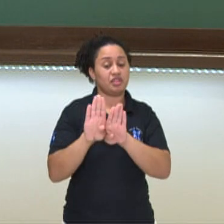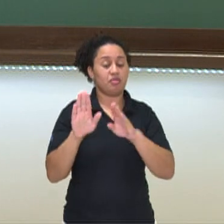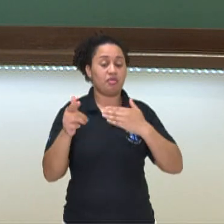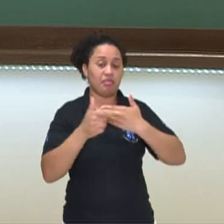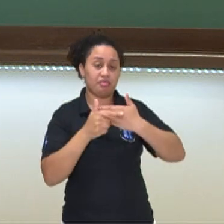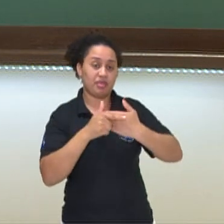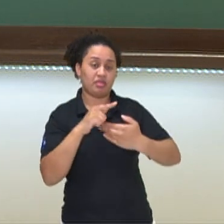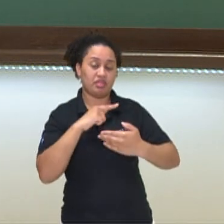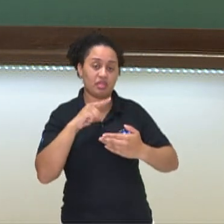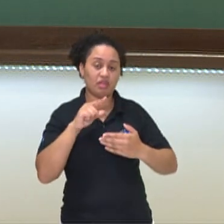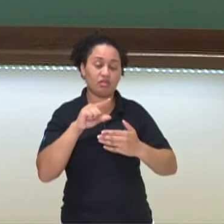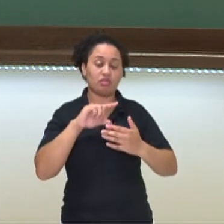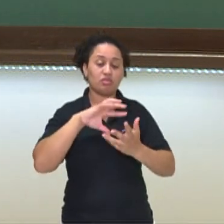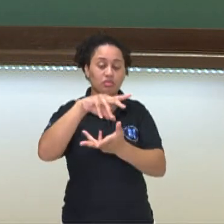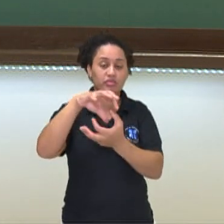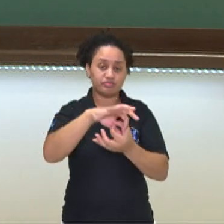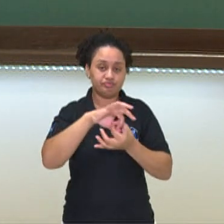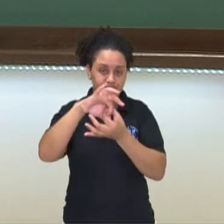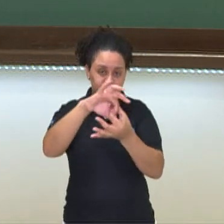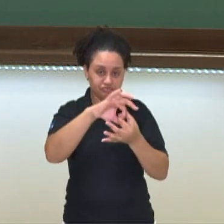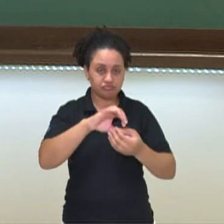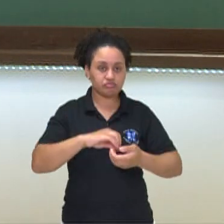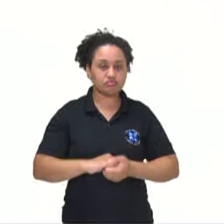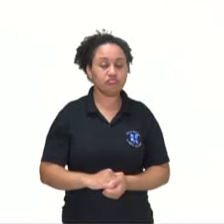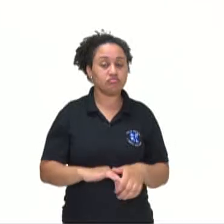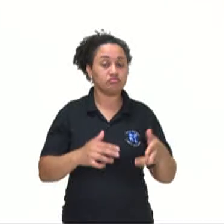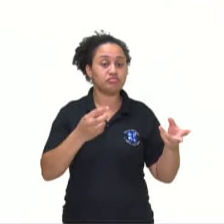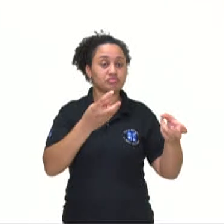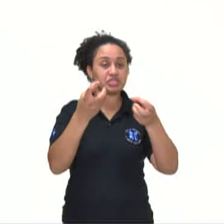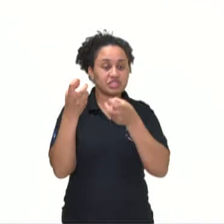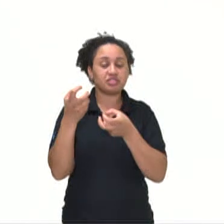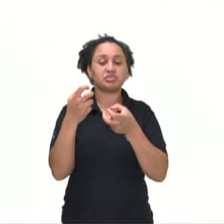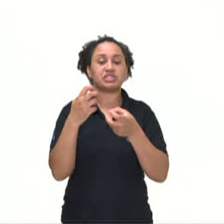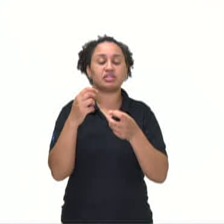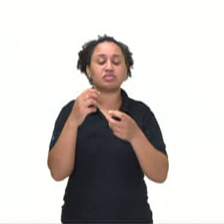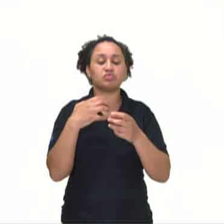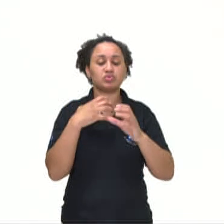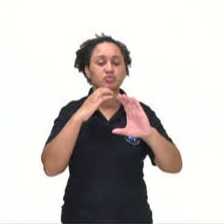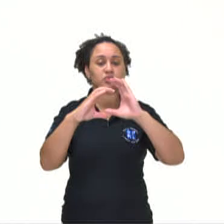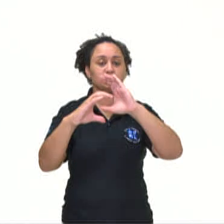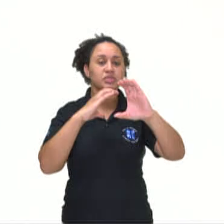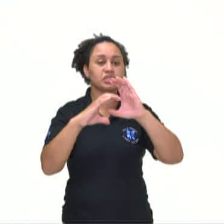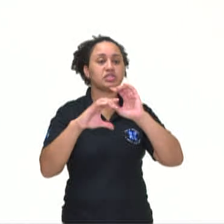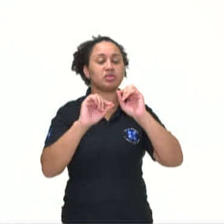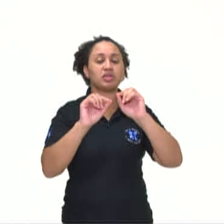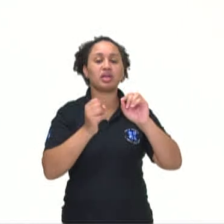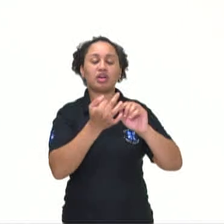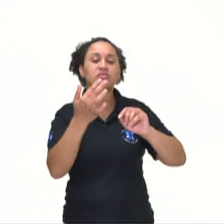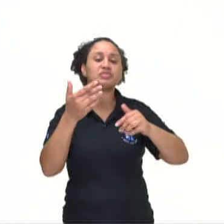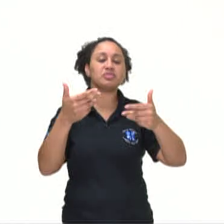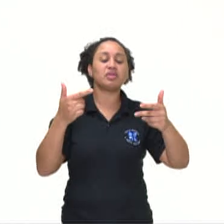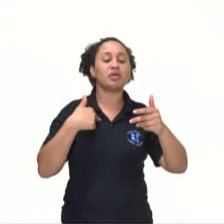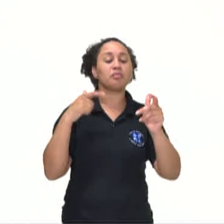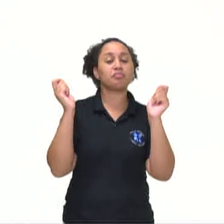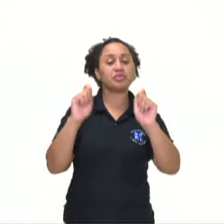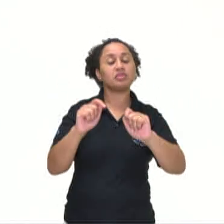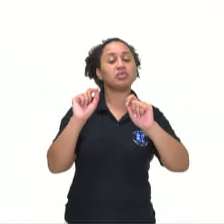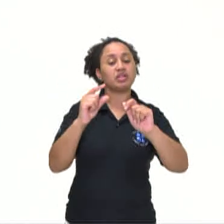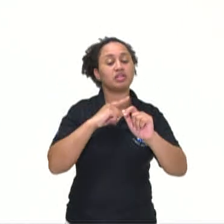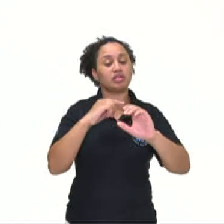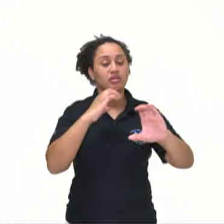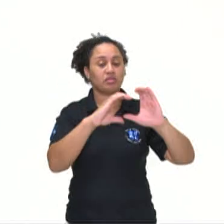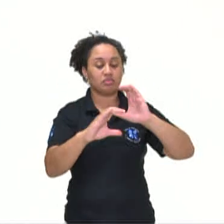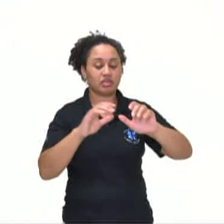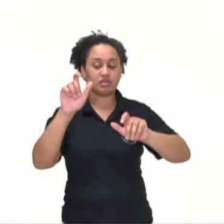mundo globalizado. Confere aqui na tela também que meios de comunicação são ferramentas que possibilitam a comunicação entre